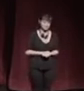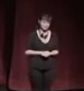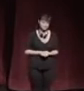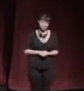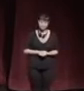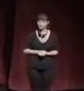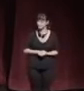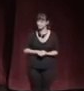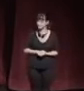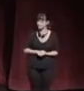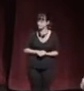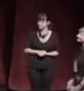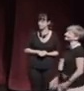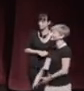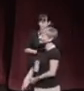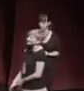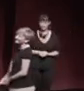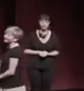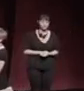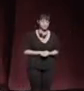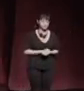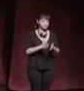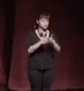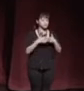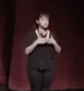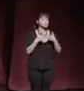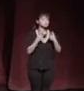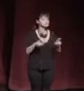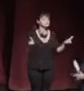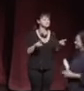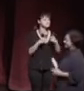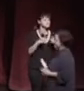Eu queria que soltasse o som agora, por favor.